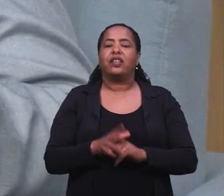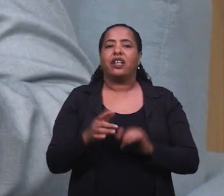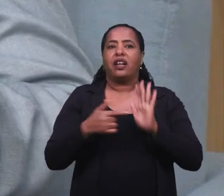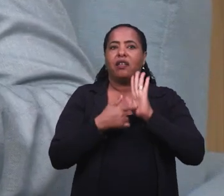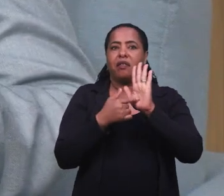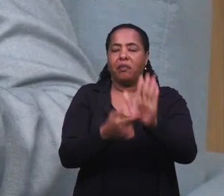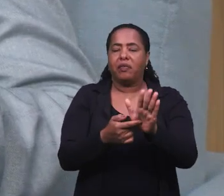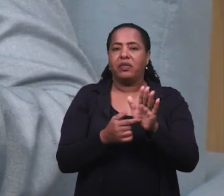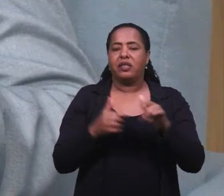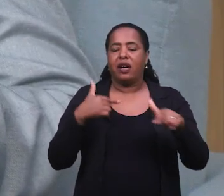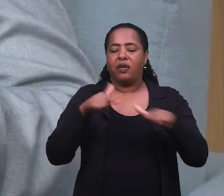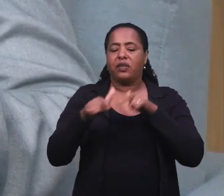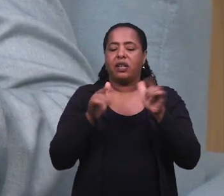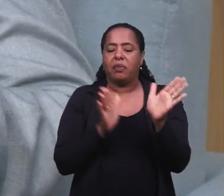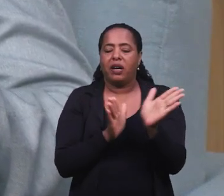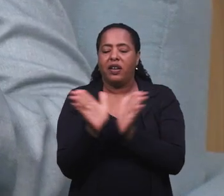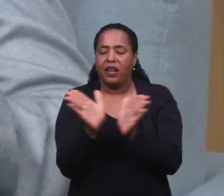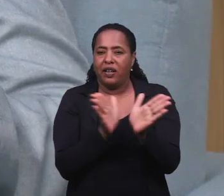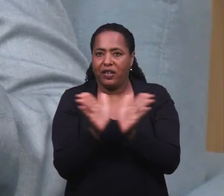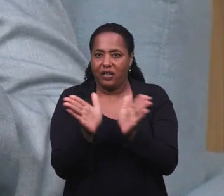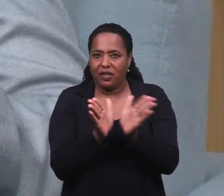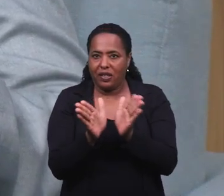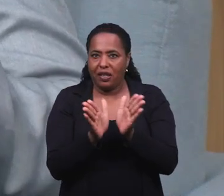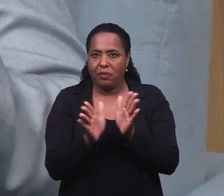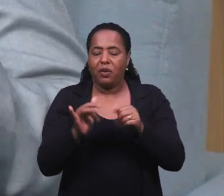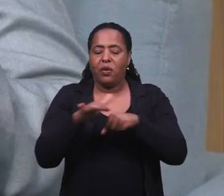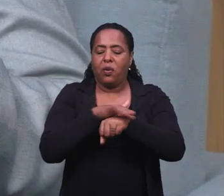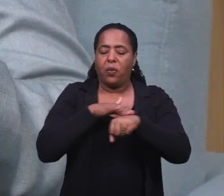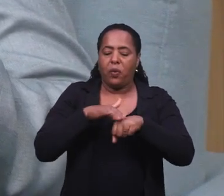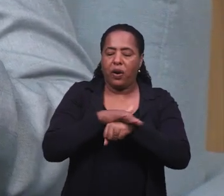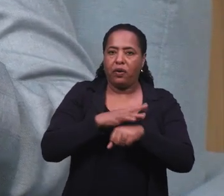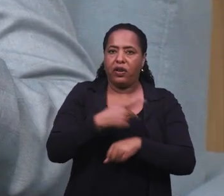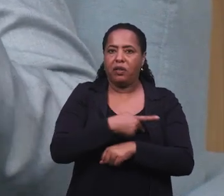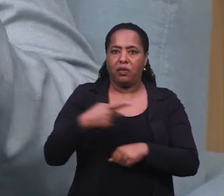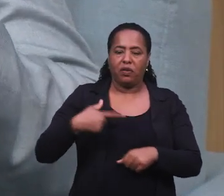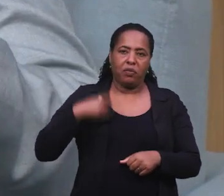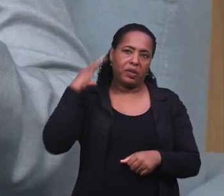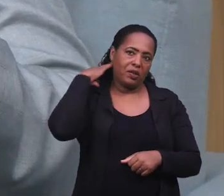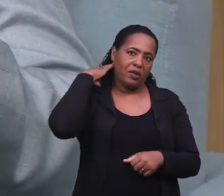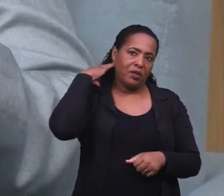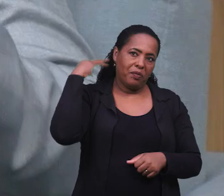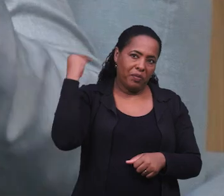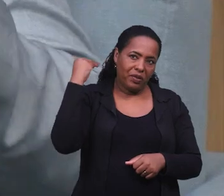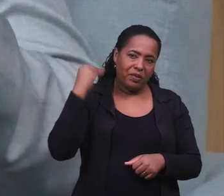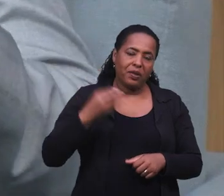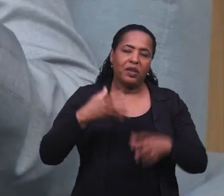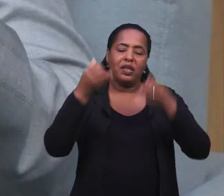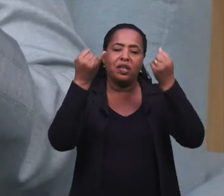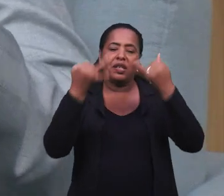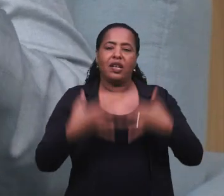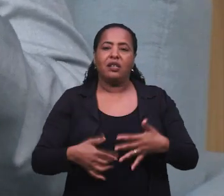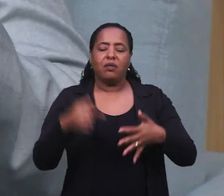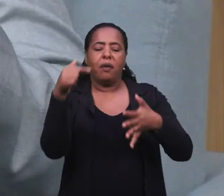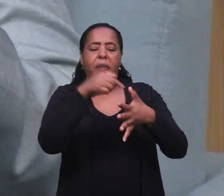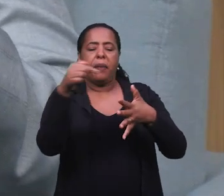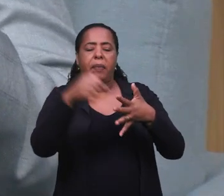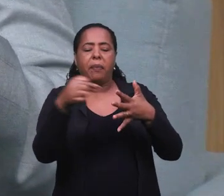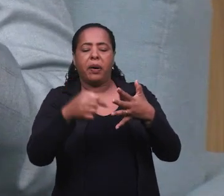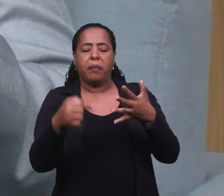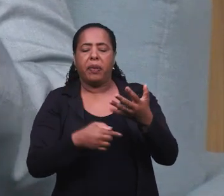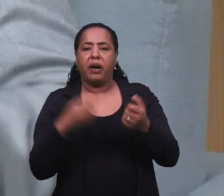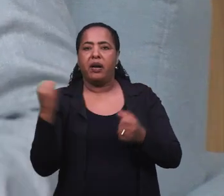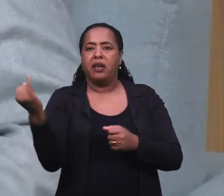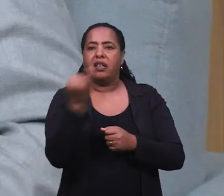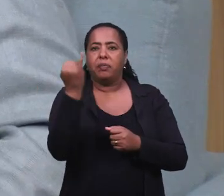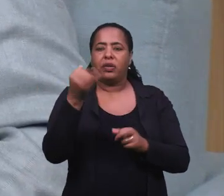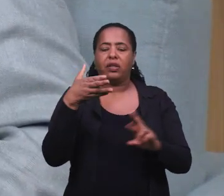têm enviado seus vídeos, deixando aqui os seus recados, e que bênção é poder ter os nossos irmãos enviando os seus vídeos.